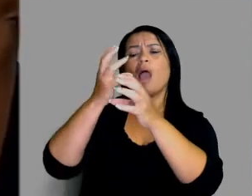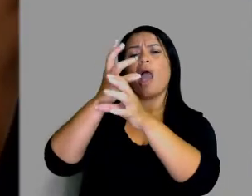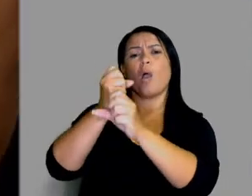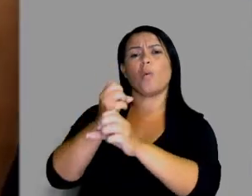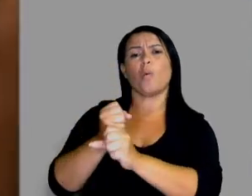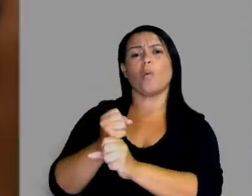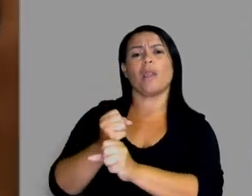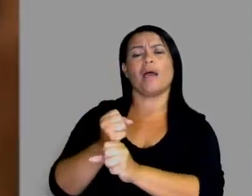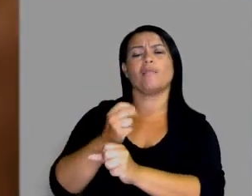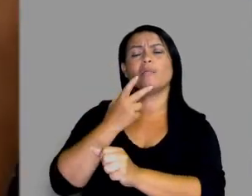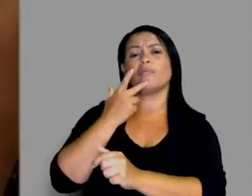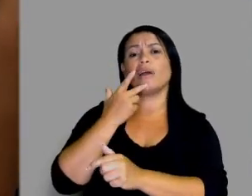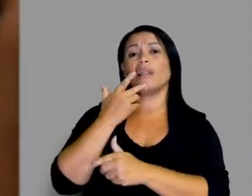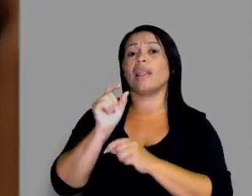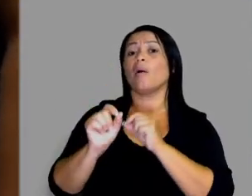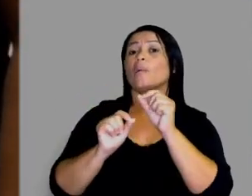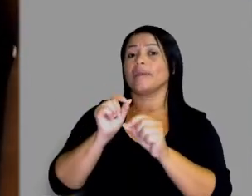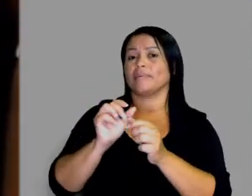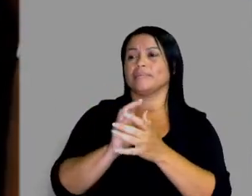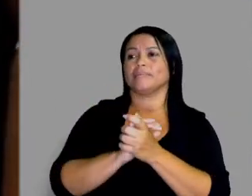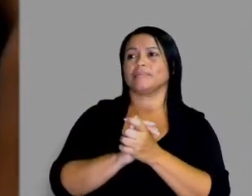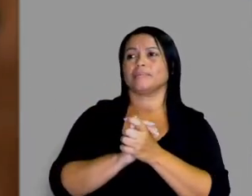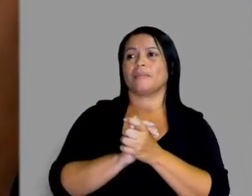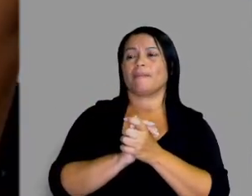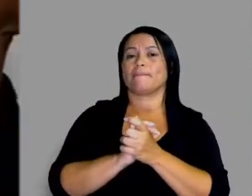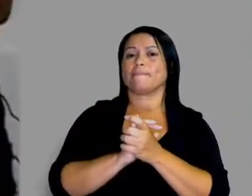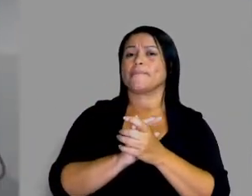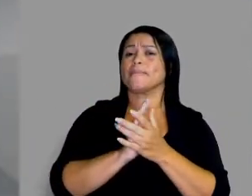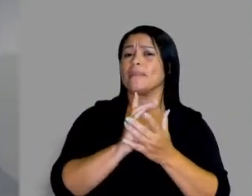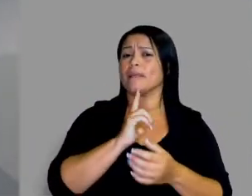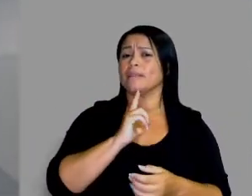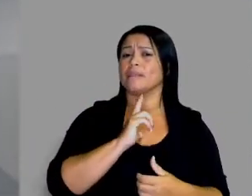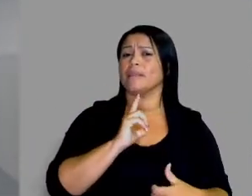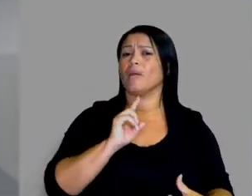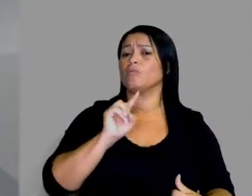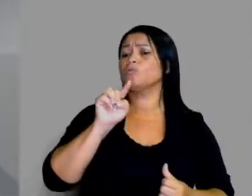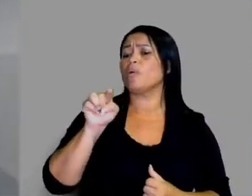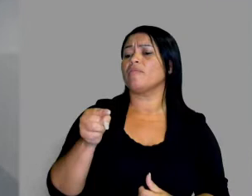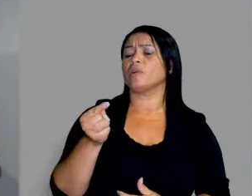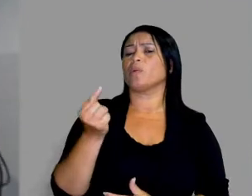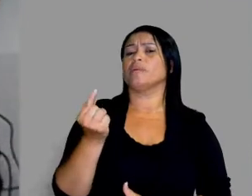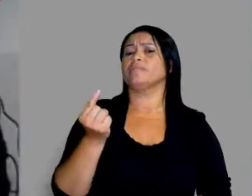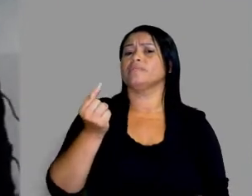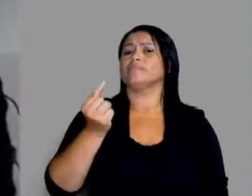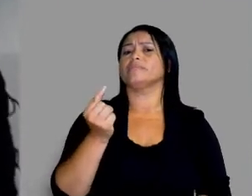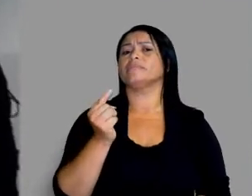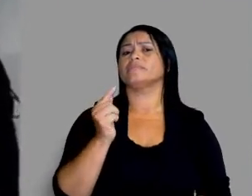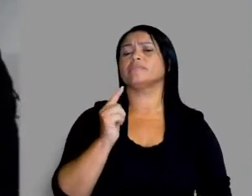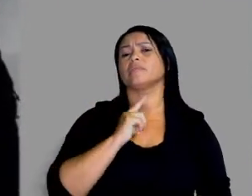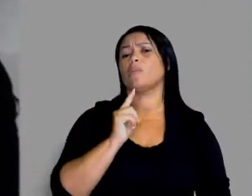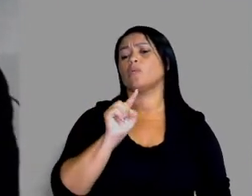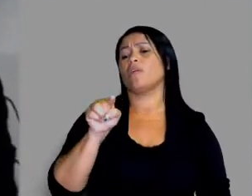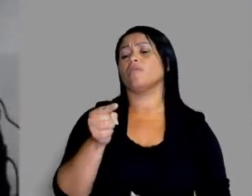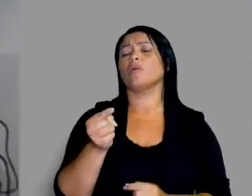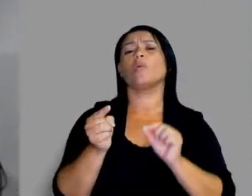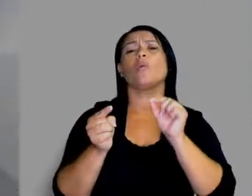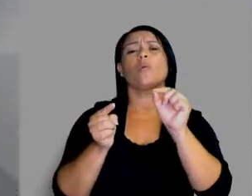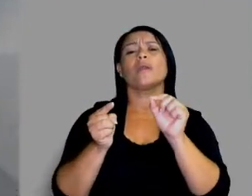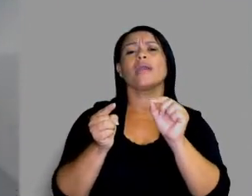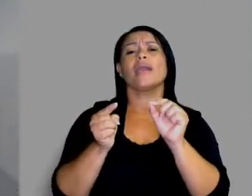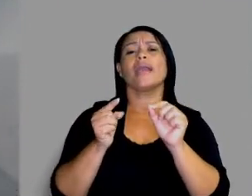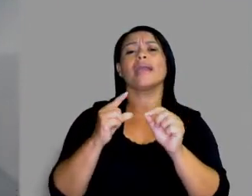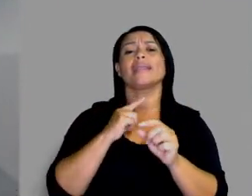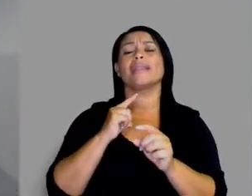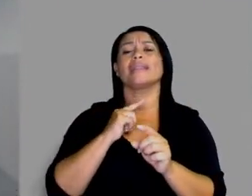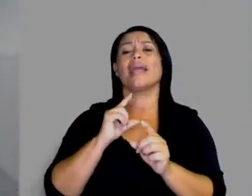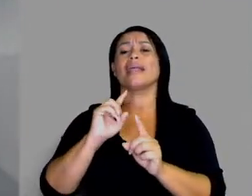aqui, vamos dizer que aqui nós temos uma vírgula. Então, o que é que